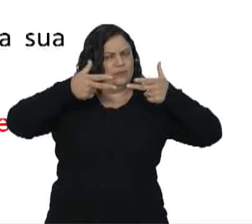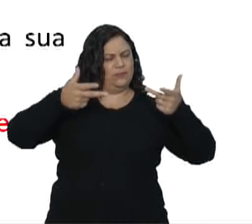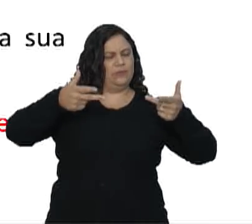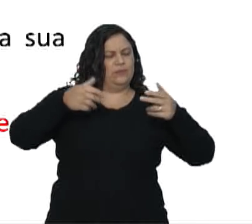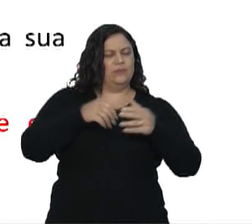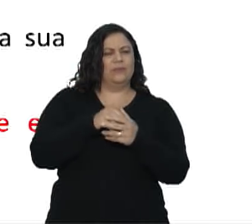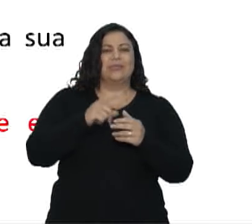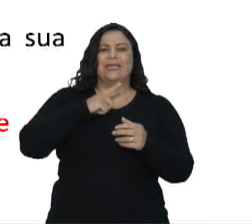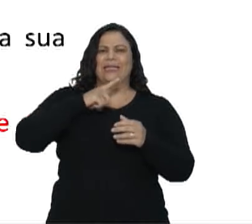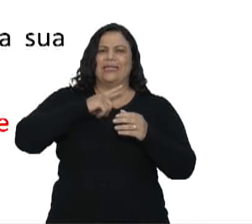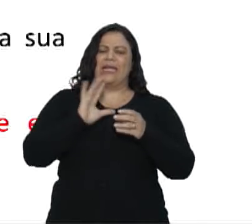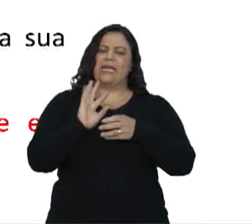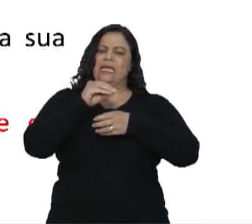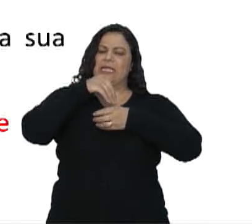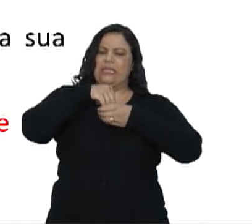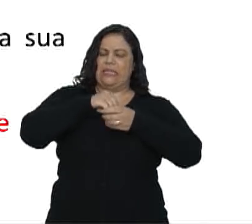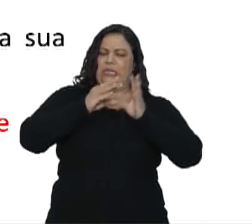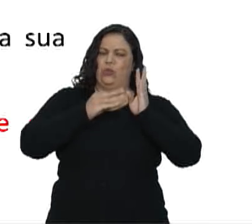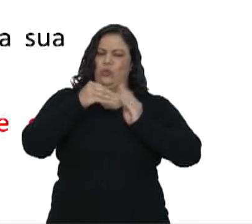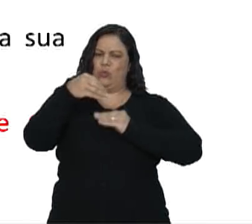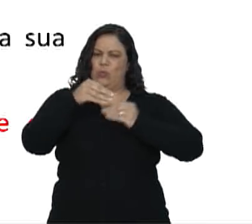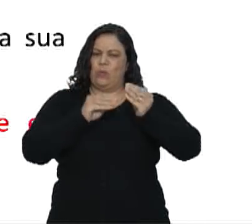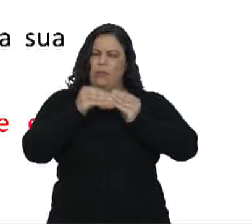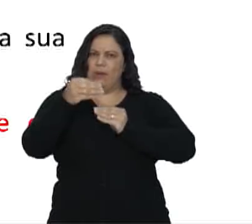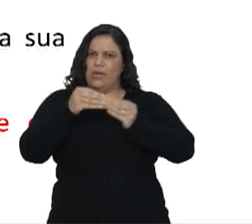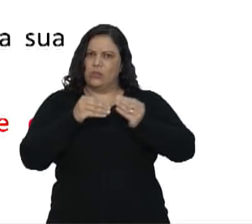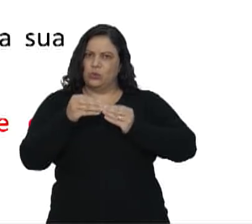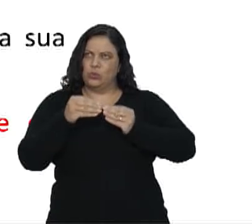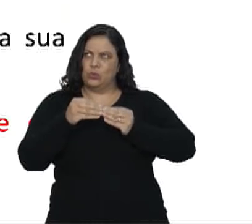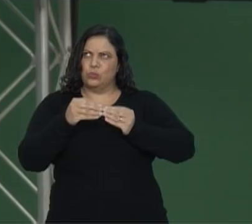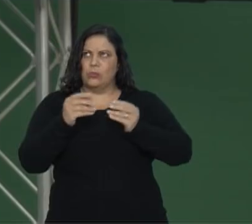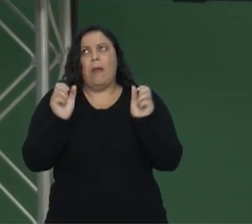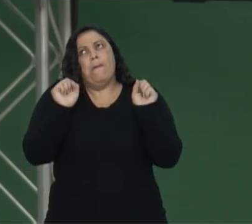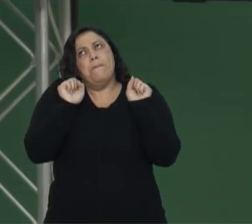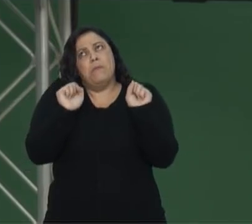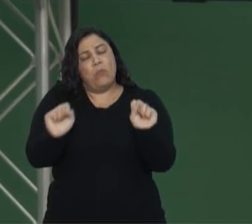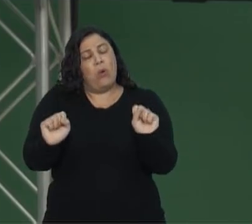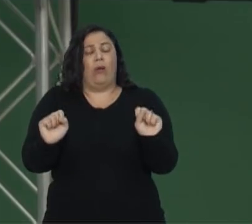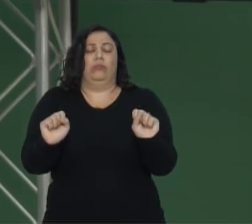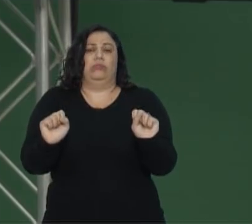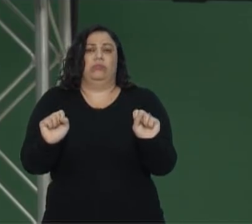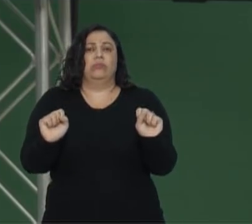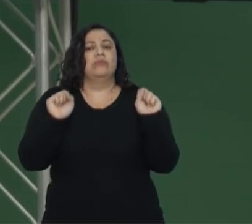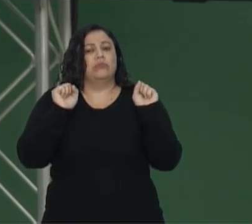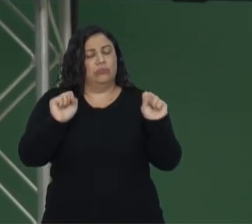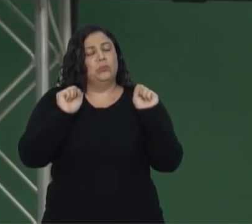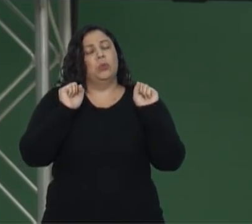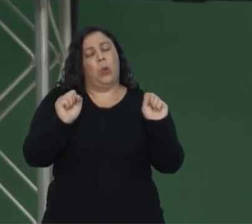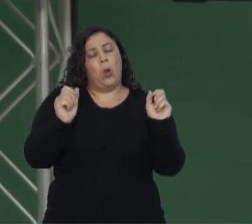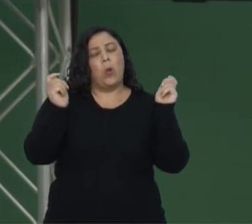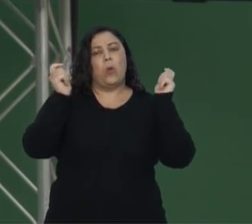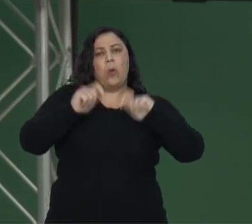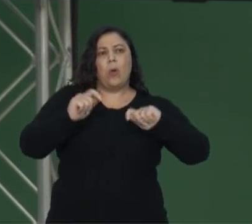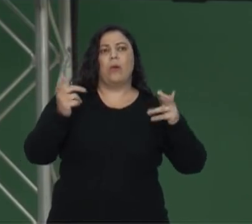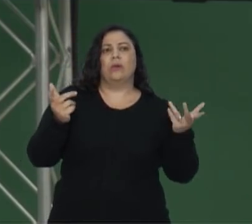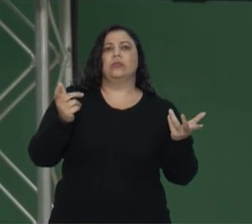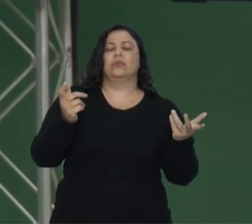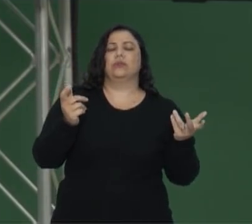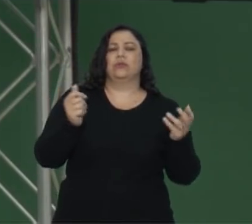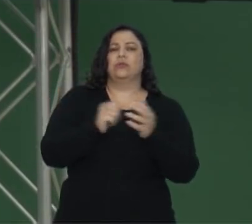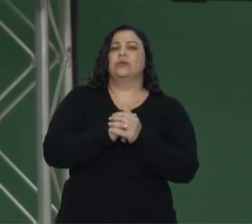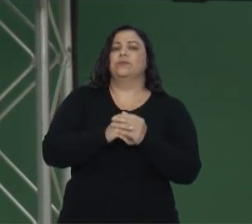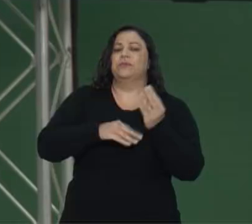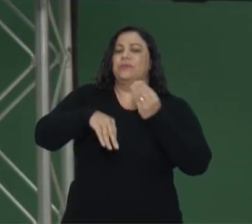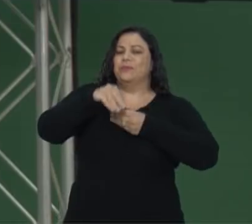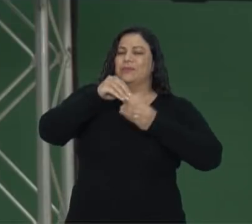contém material plástico na sua composição. Tudo bem, eu posso ter um material artificial, um produto artificial que contenha